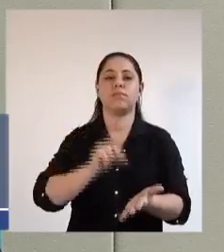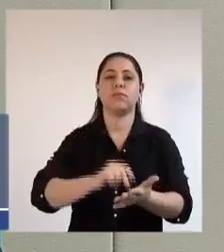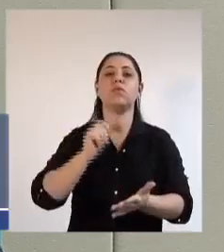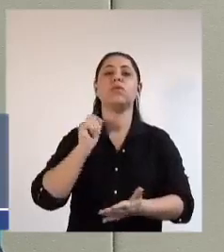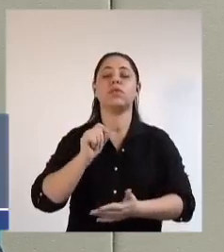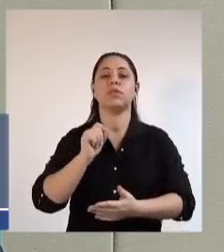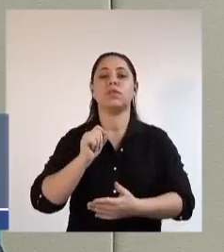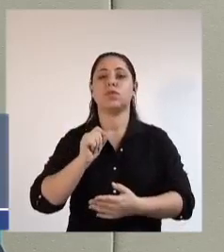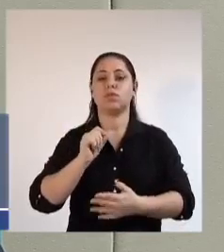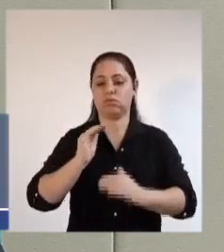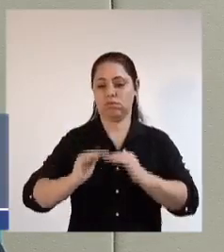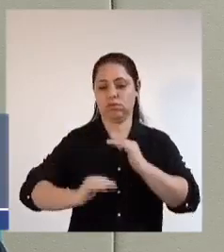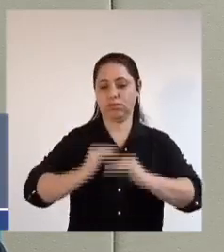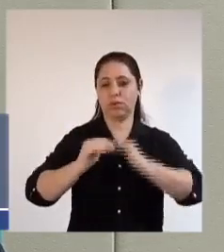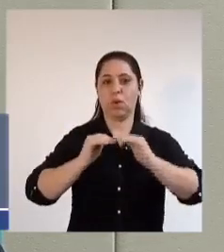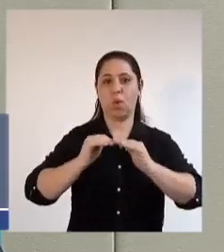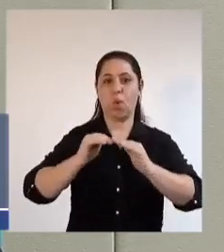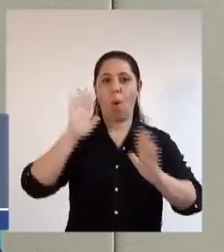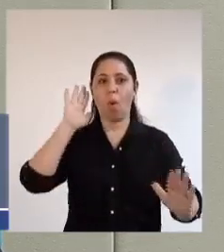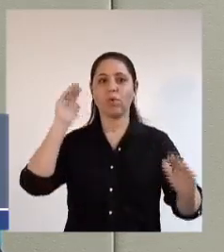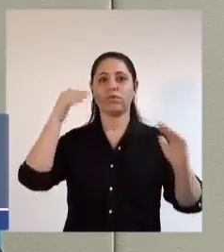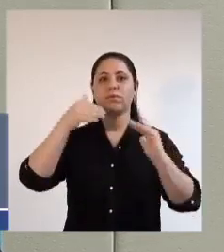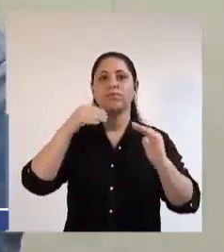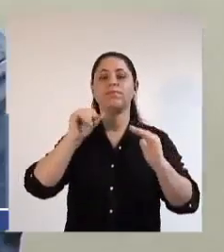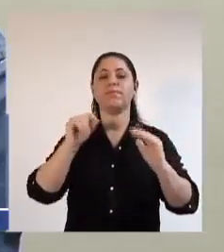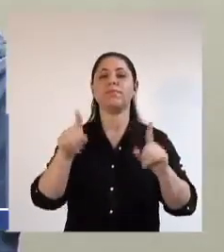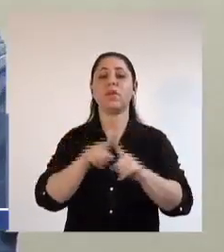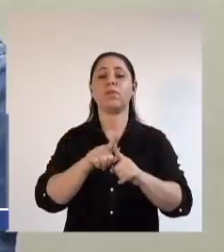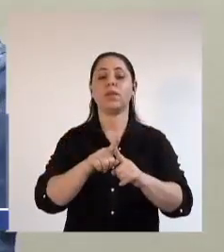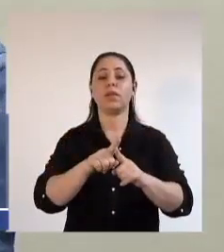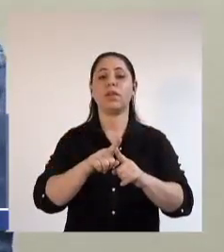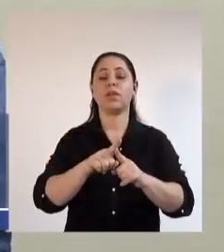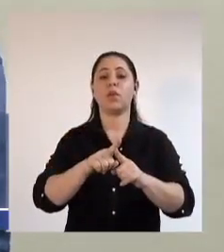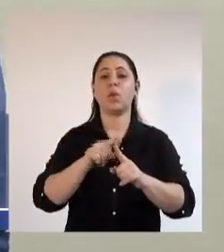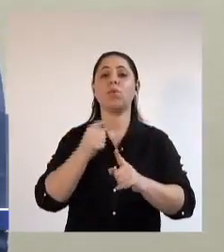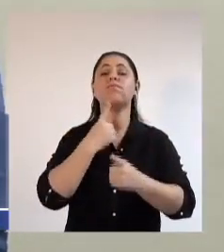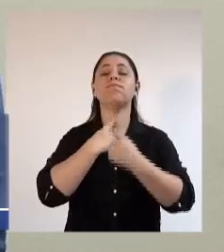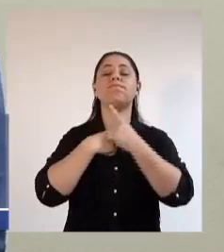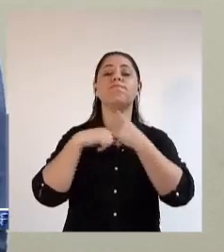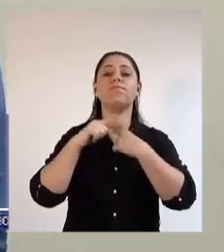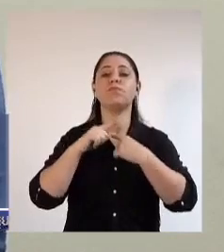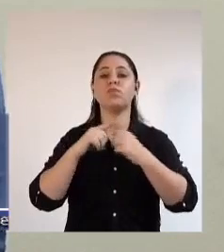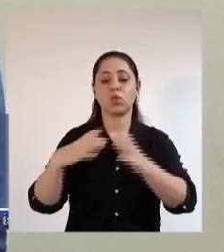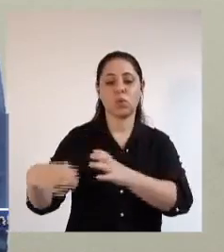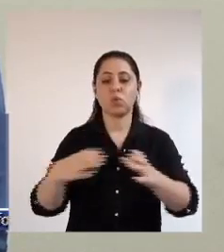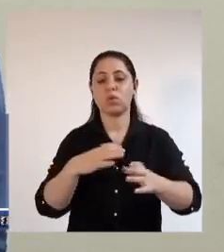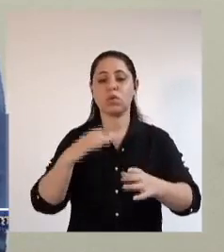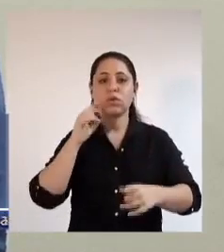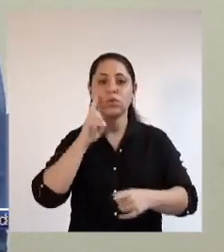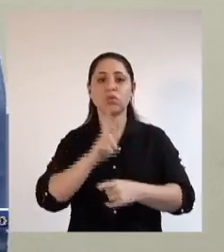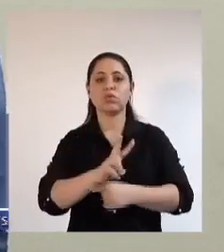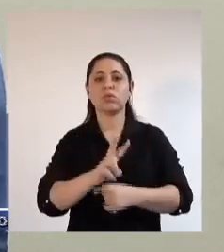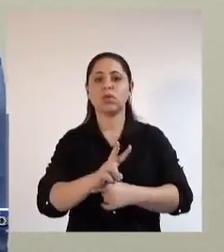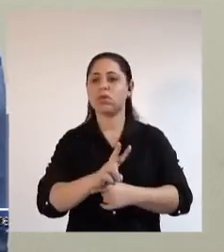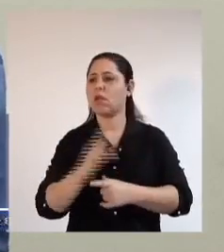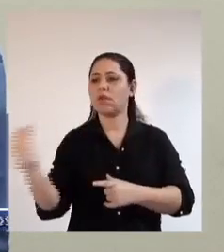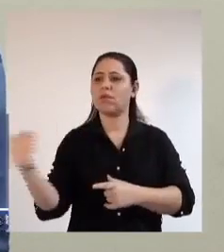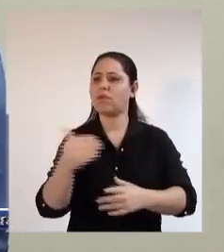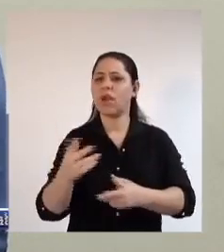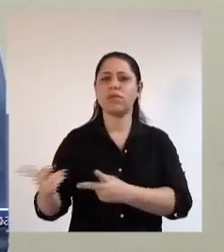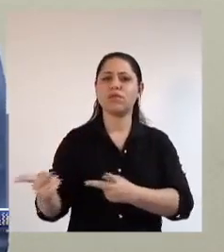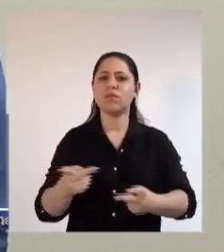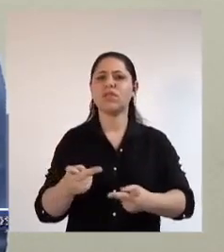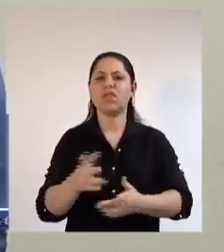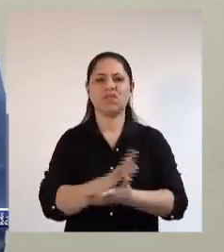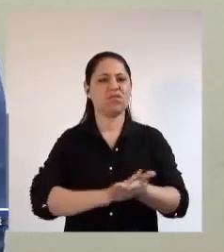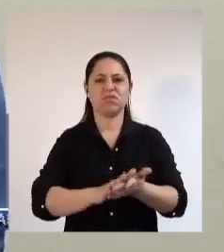todos os objetivos e os interesses das unidades de conservação que a unidade de conservação sem visitação especialmente